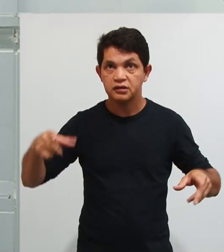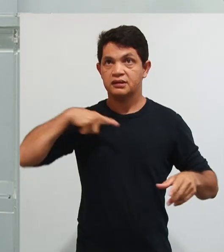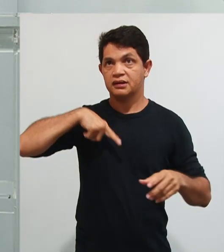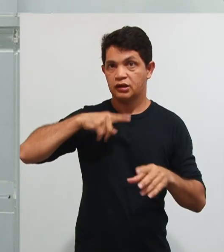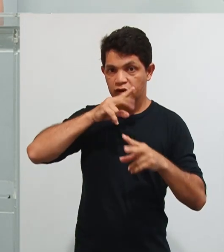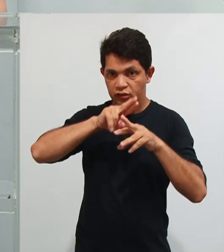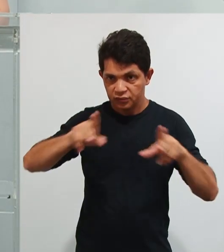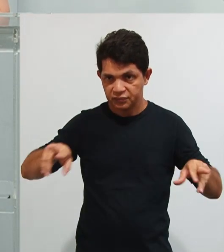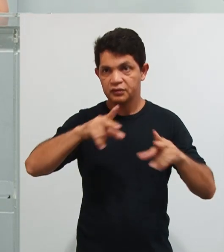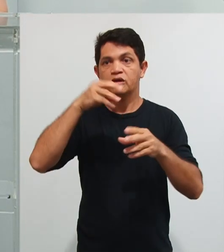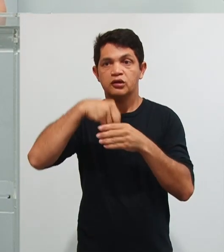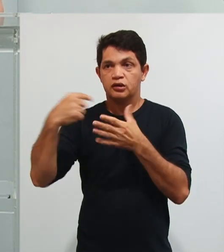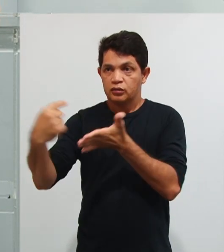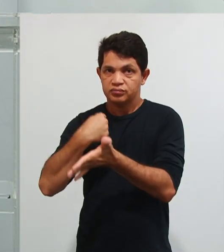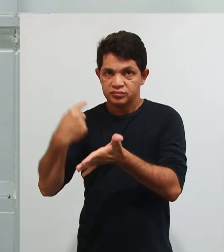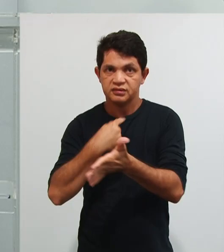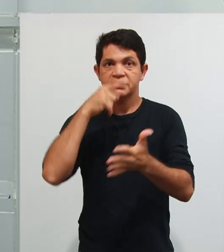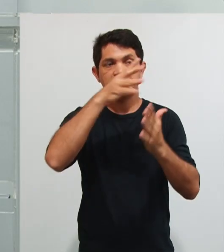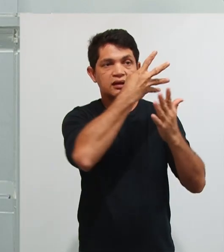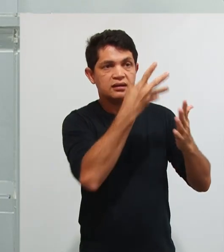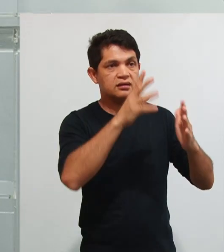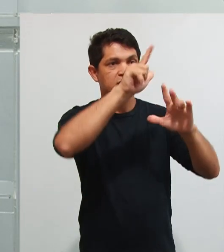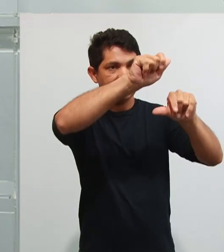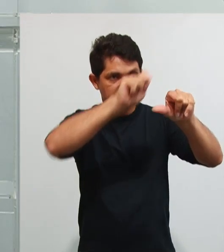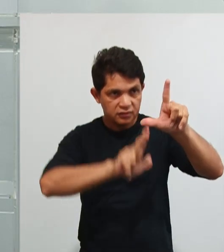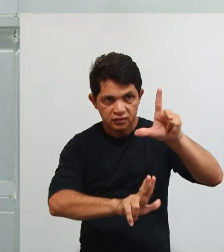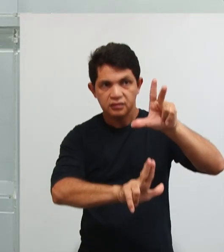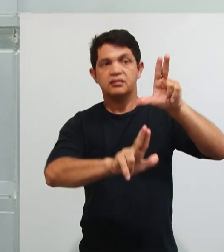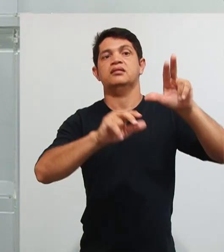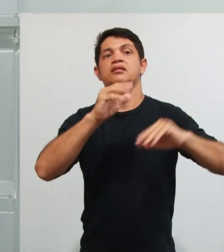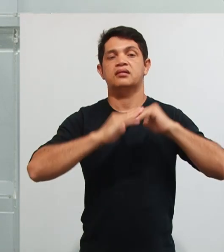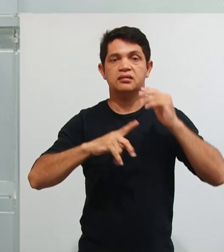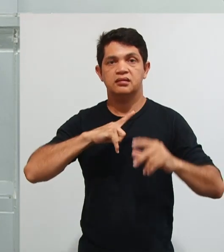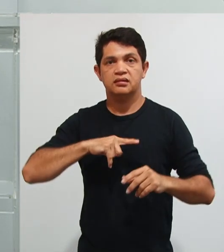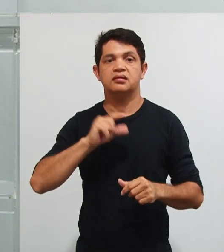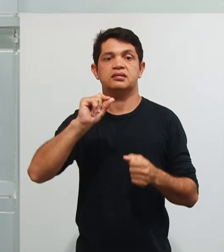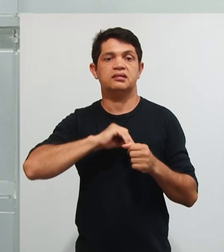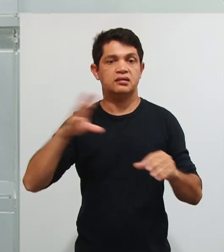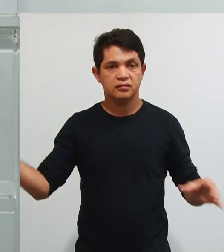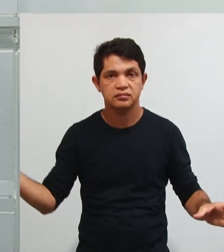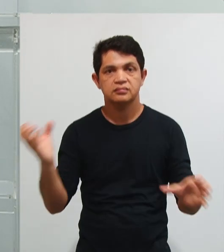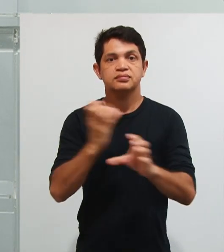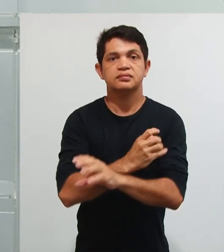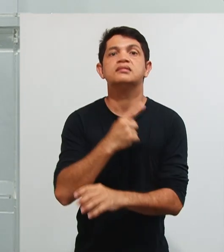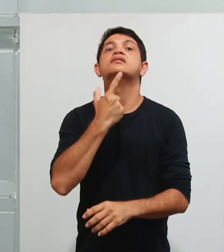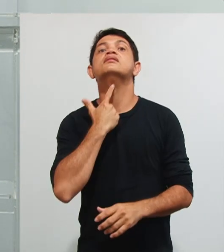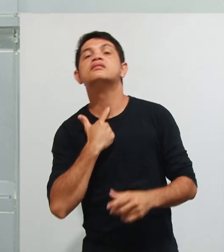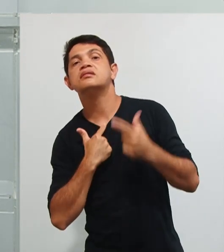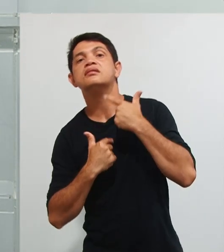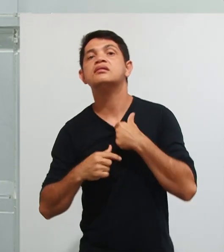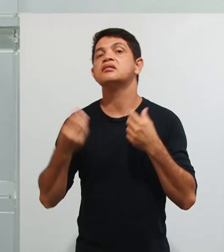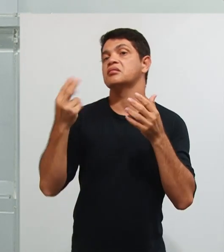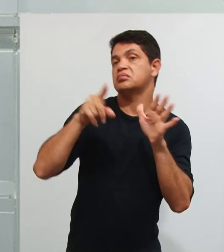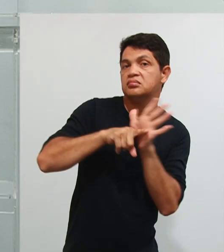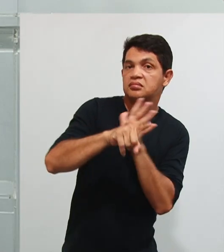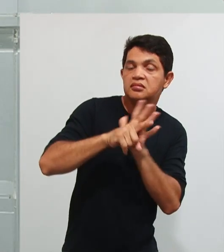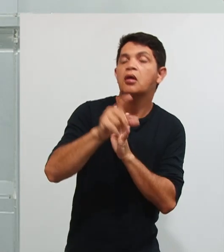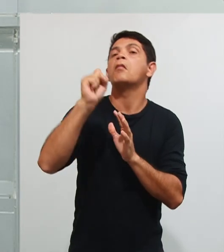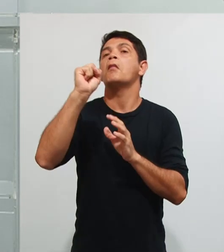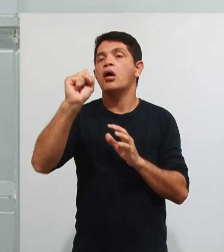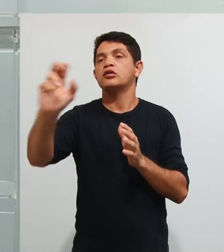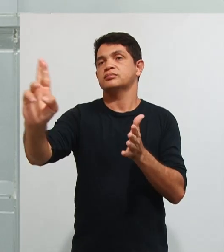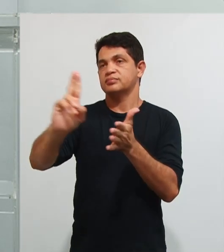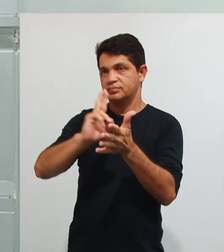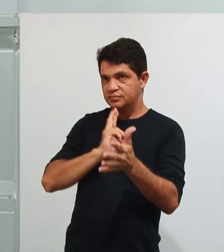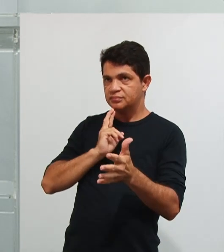tem algumas perguntinhas aos senhores e eu gostaria muito que nós pudéssemos trocar por lá. Ou seja, surgiu alguma dúvida aí, manda